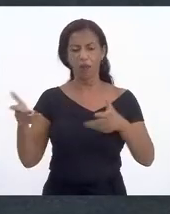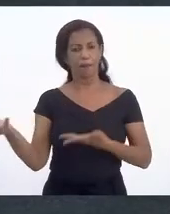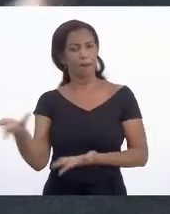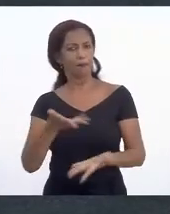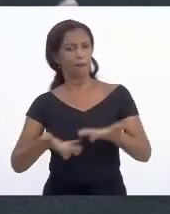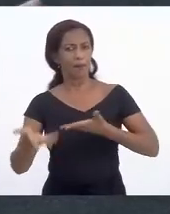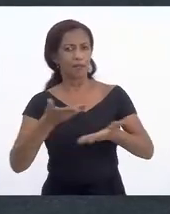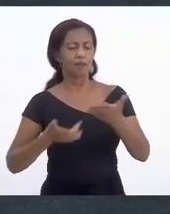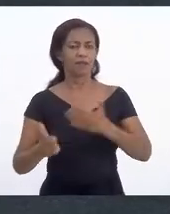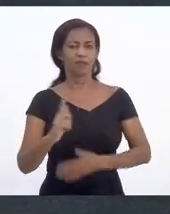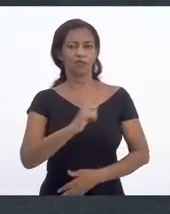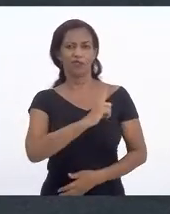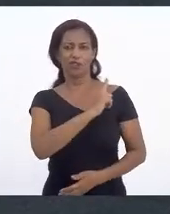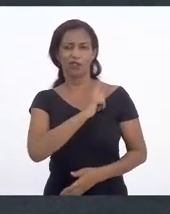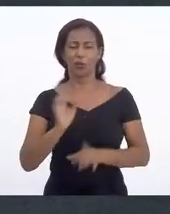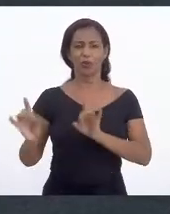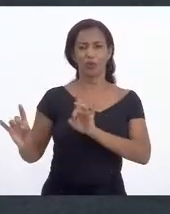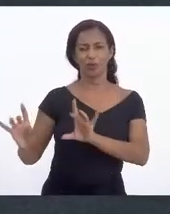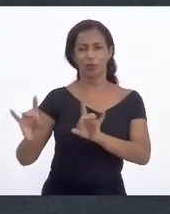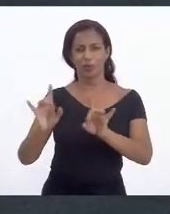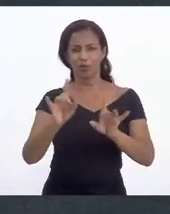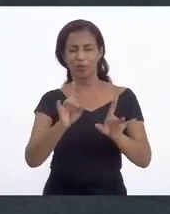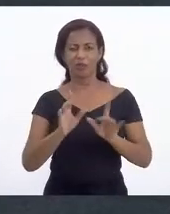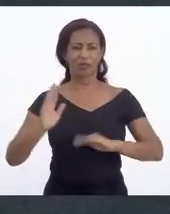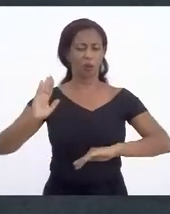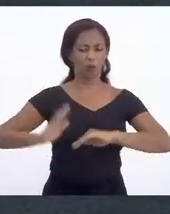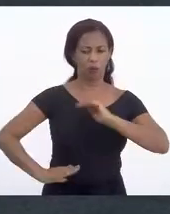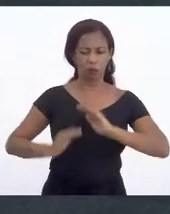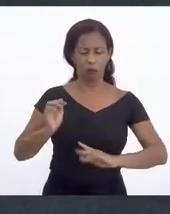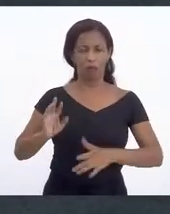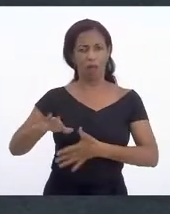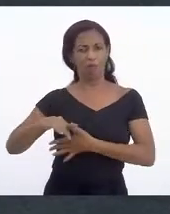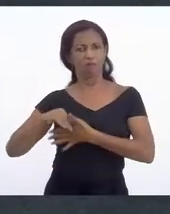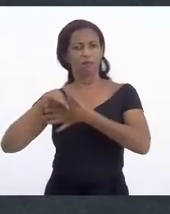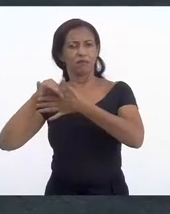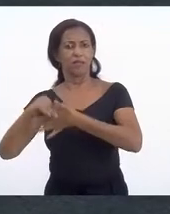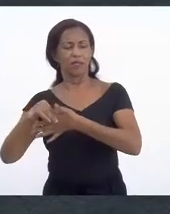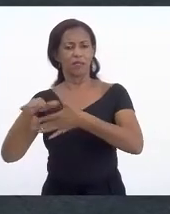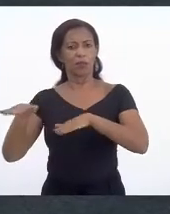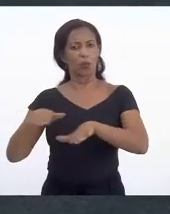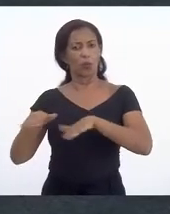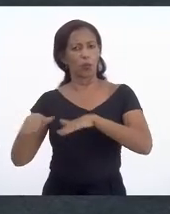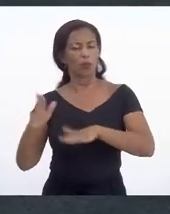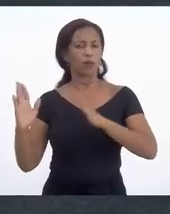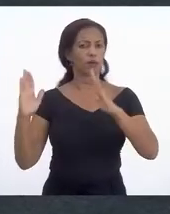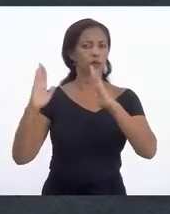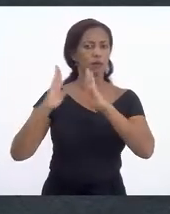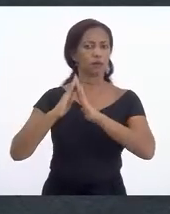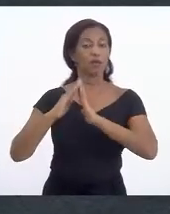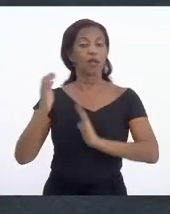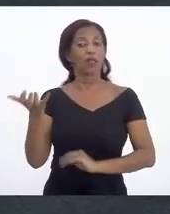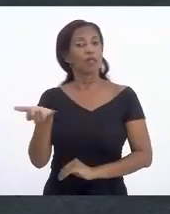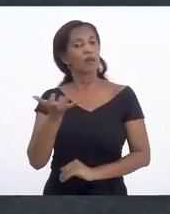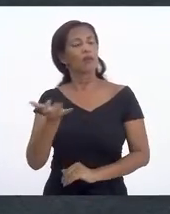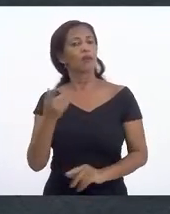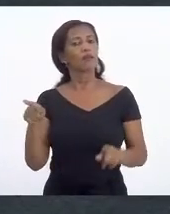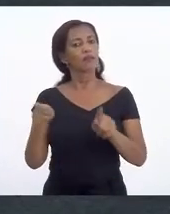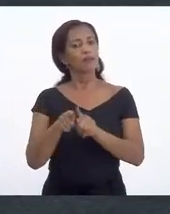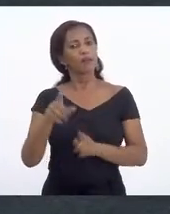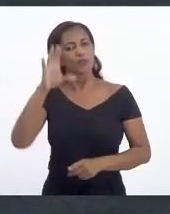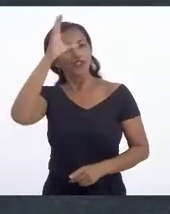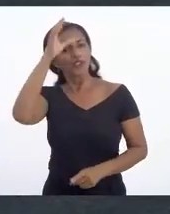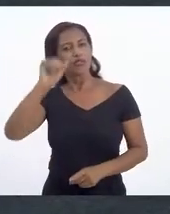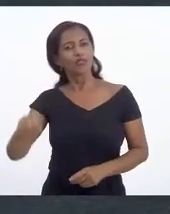de gestores, de especialistas e de lideranças dos movimentos populares de habitação. E eu quero também, deputada Tia